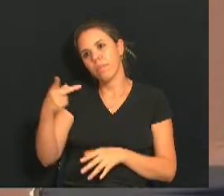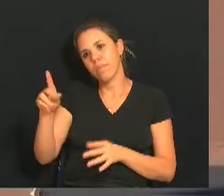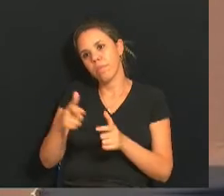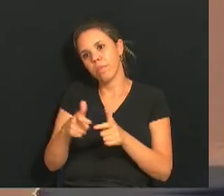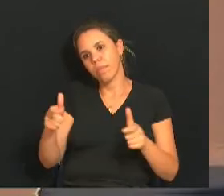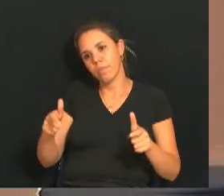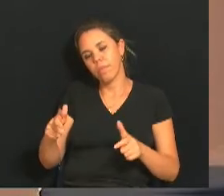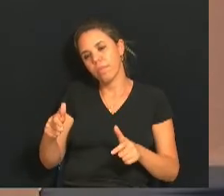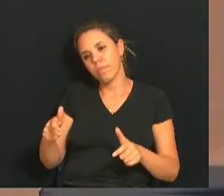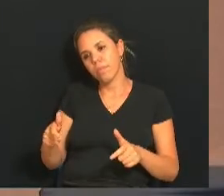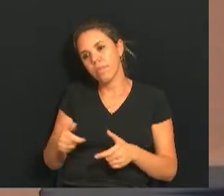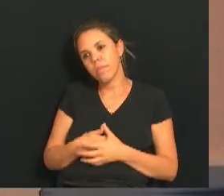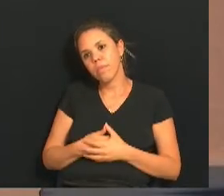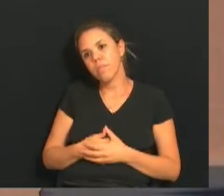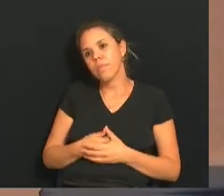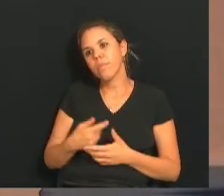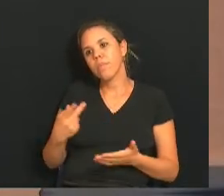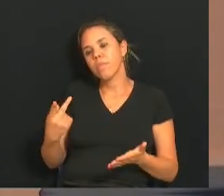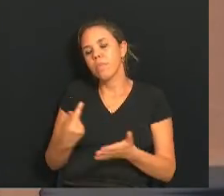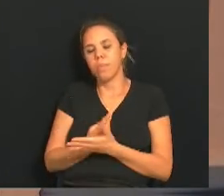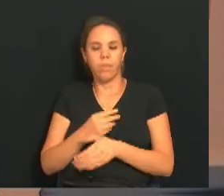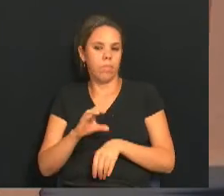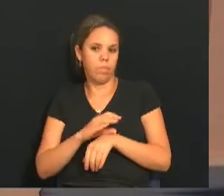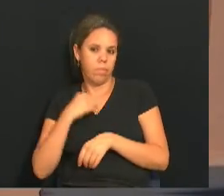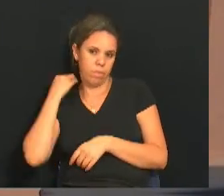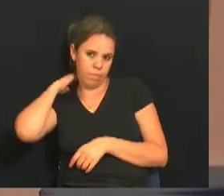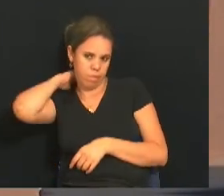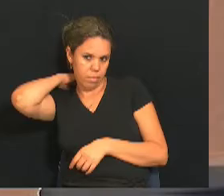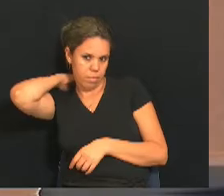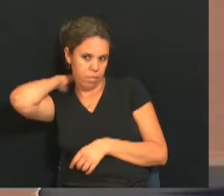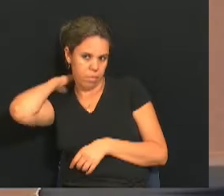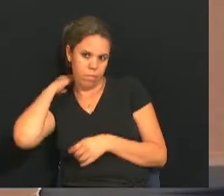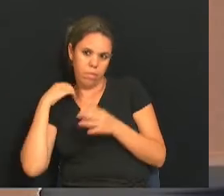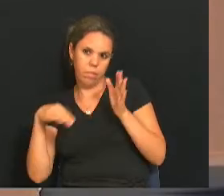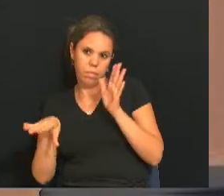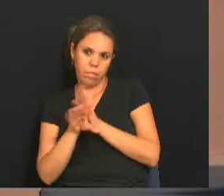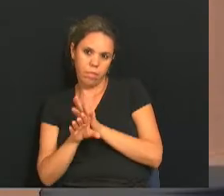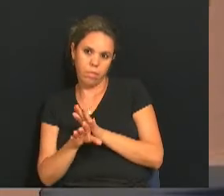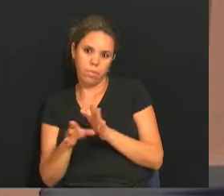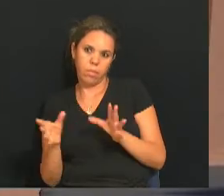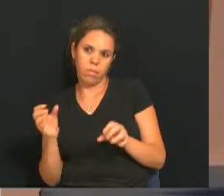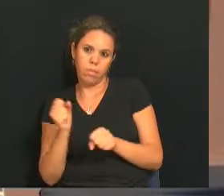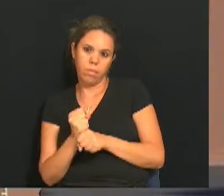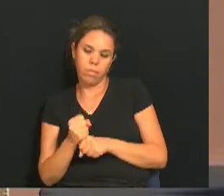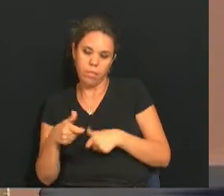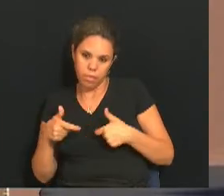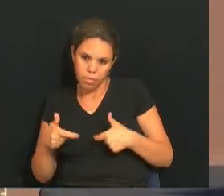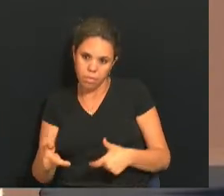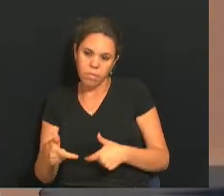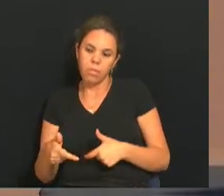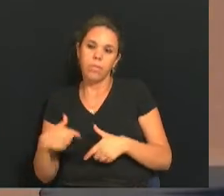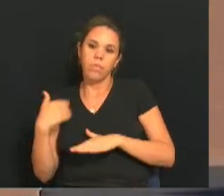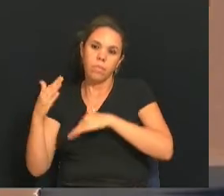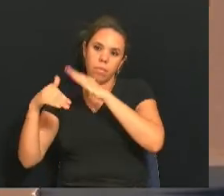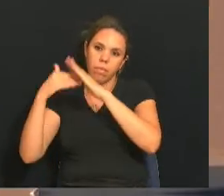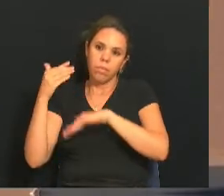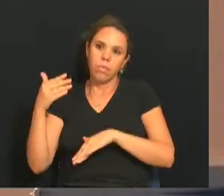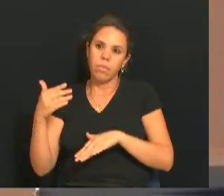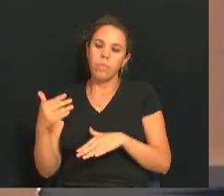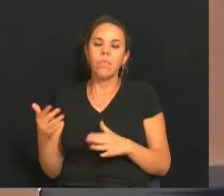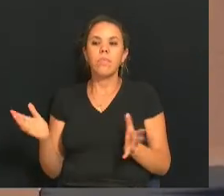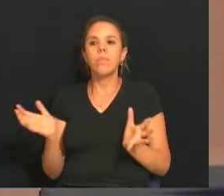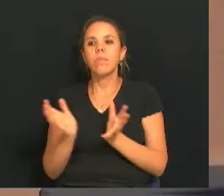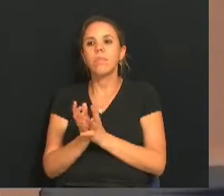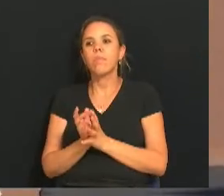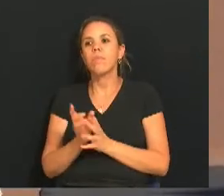vezes, inconstitucionais, mas que vieram à tona com muita força a partir do avanço das forças de